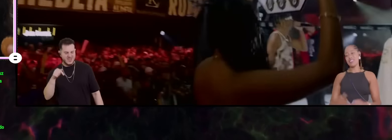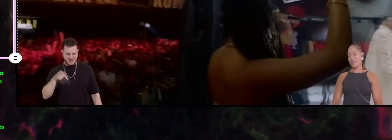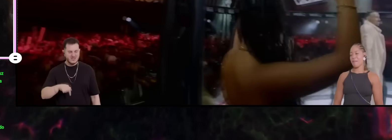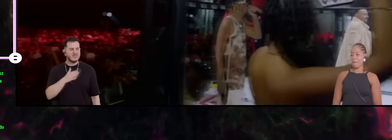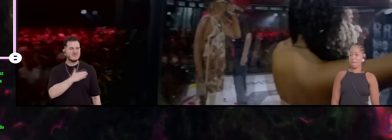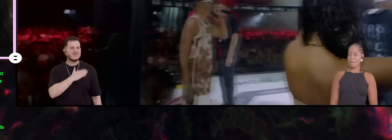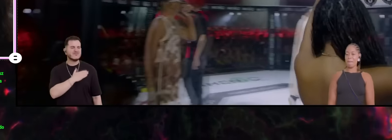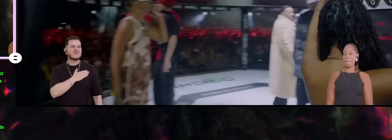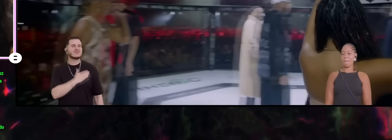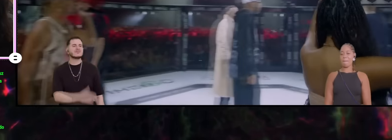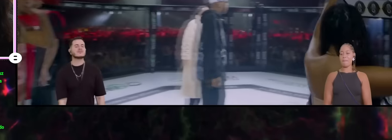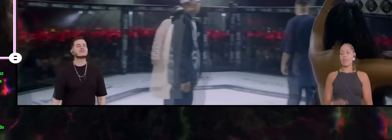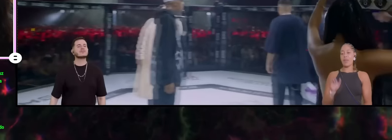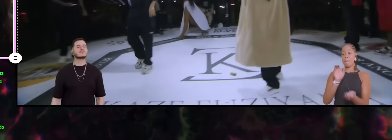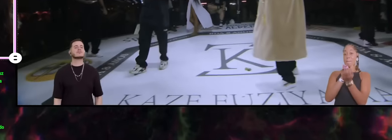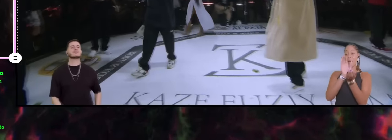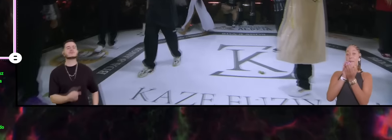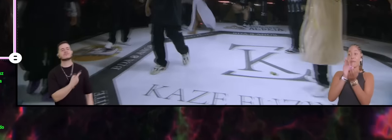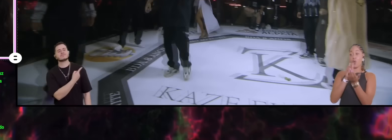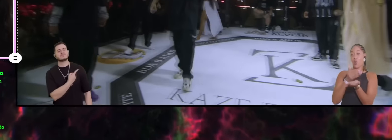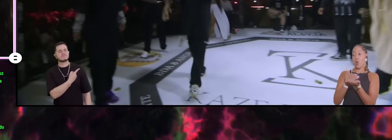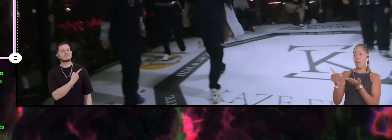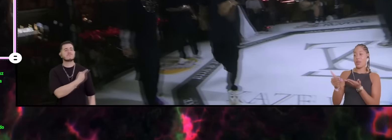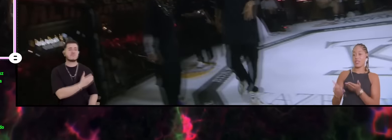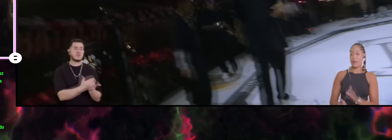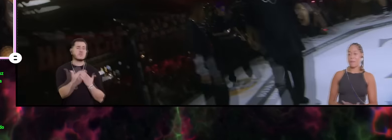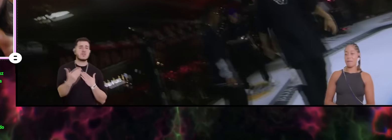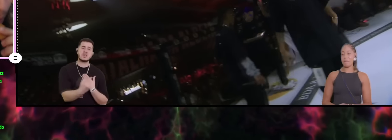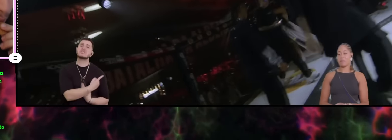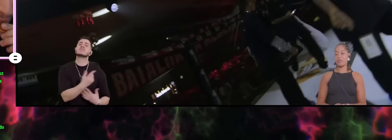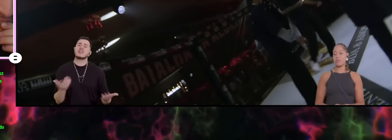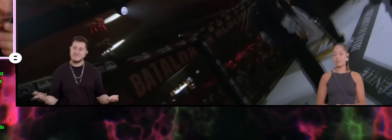ordem de publicação. Se você tá perguntando da primeira batalha do JP, eu já vi.